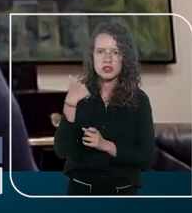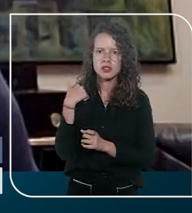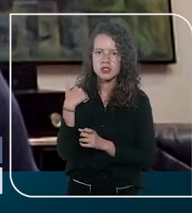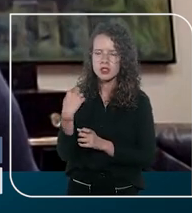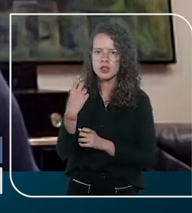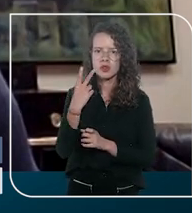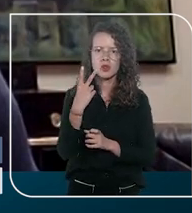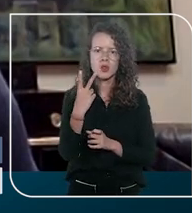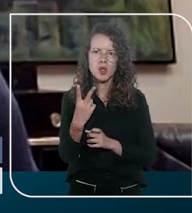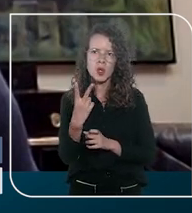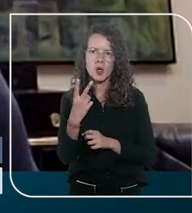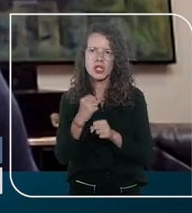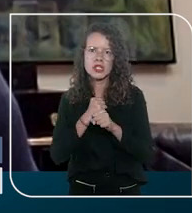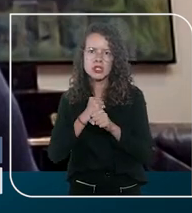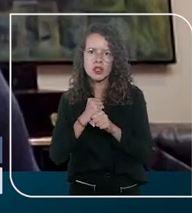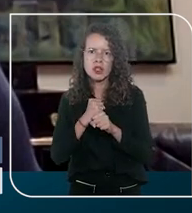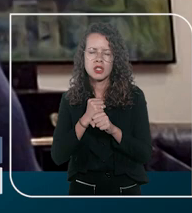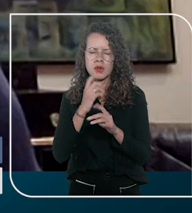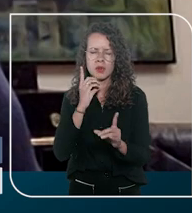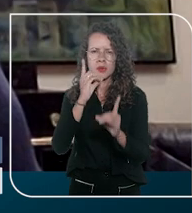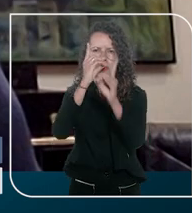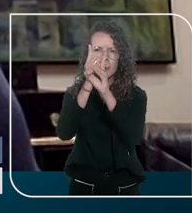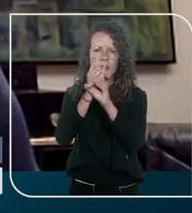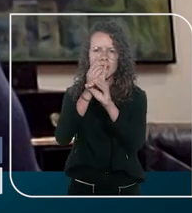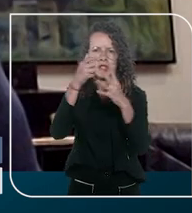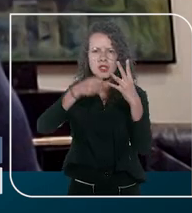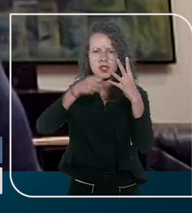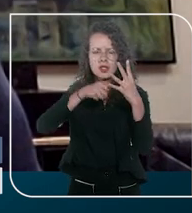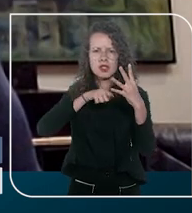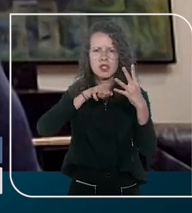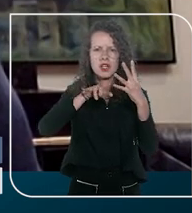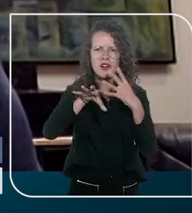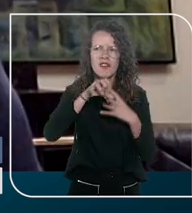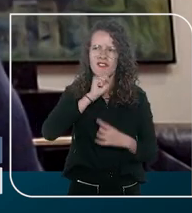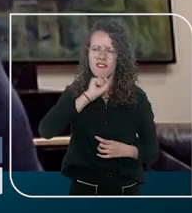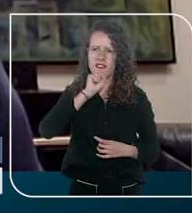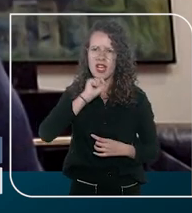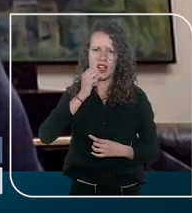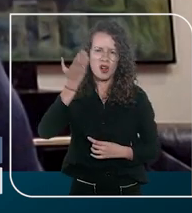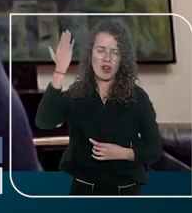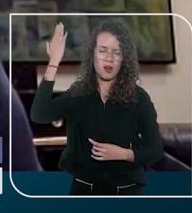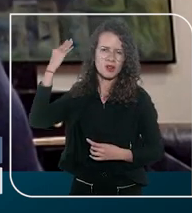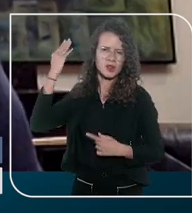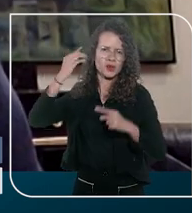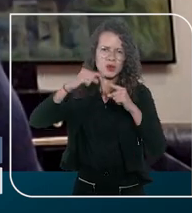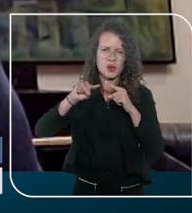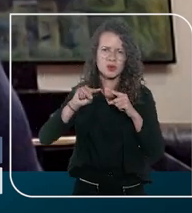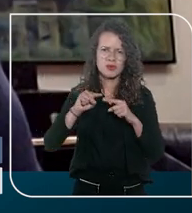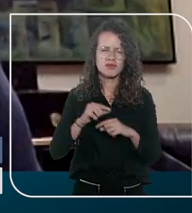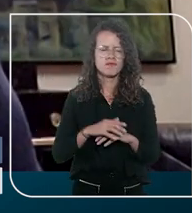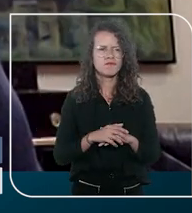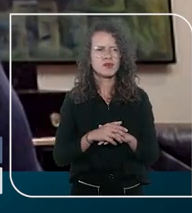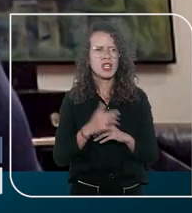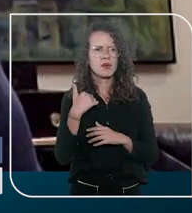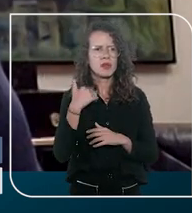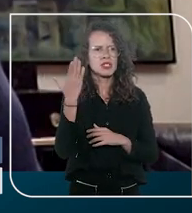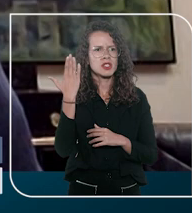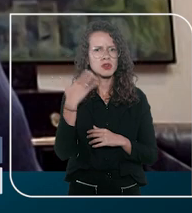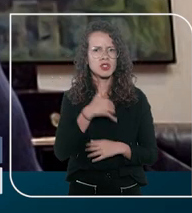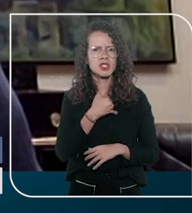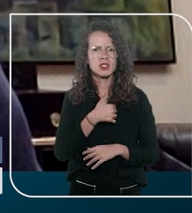seguinte: jurisprudência anacrônica é inaplicável. E naqueles meus 18 anos de idade ali, eu